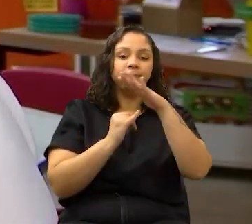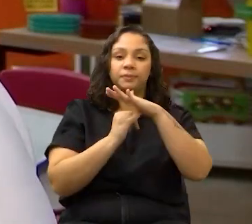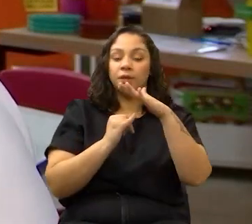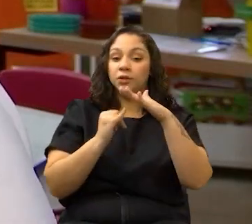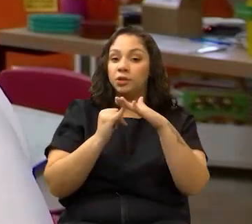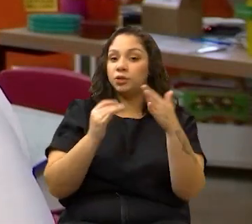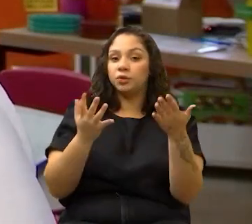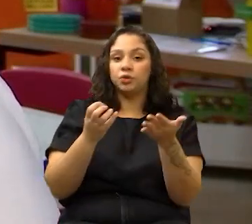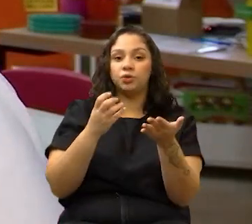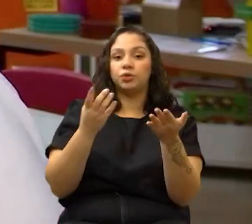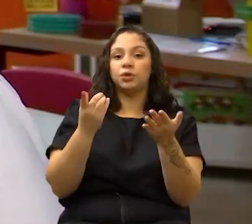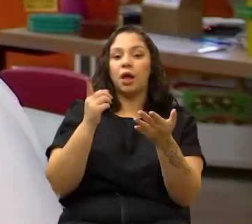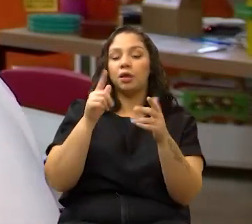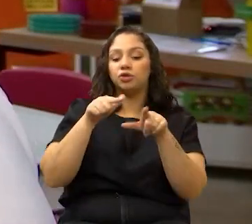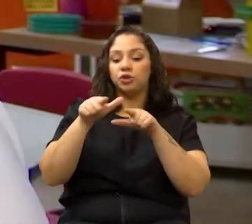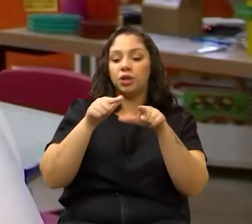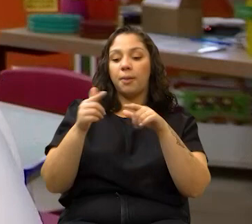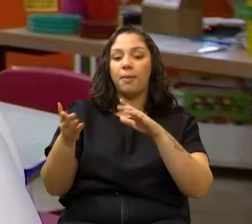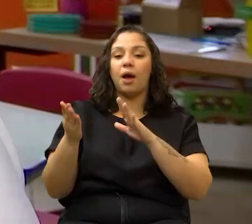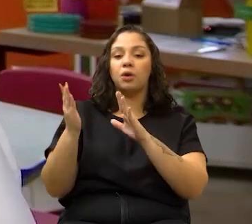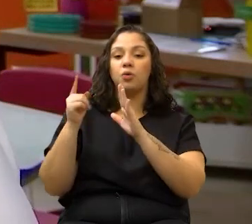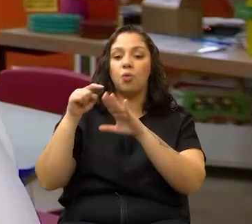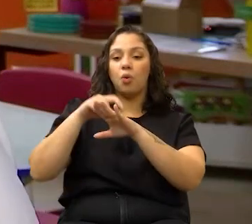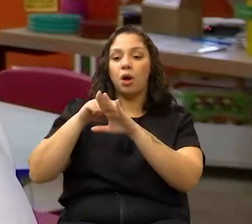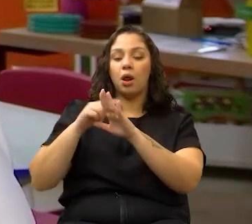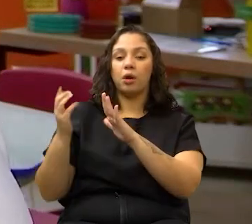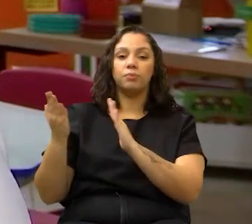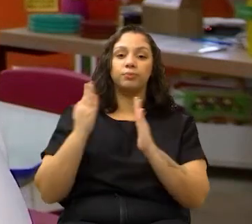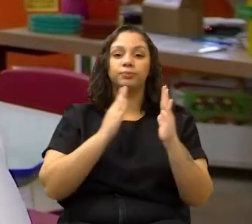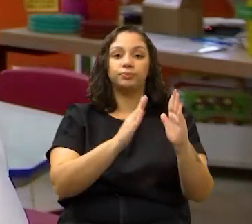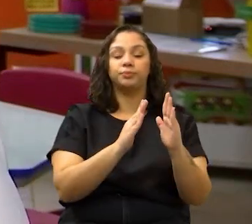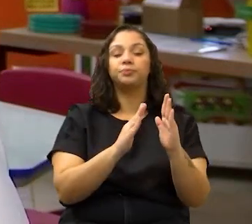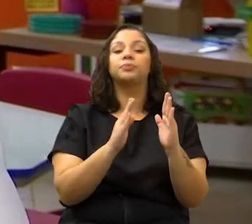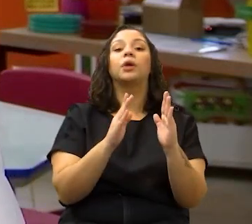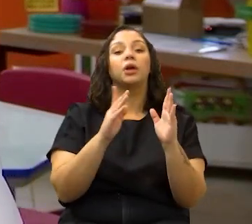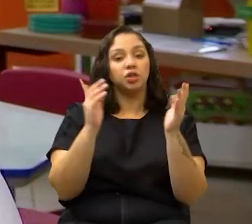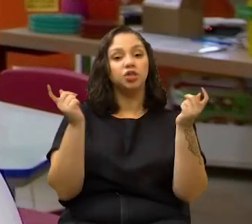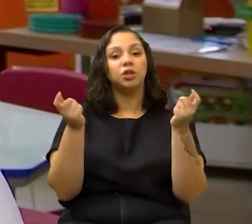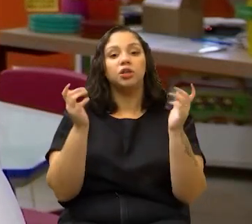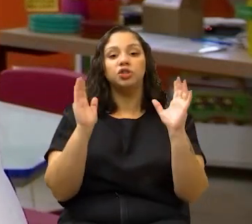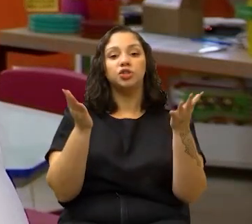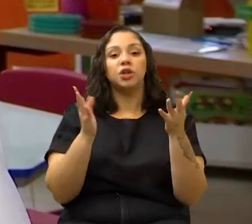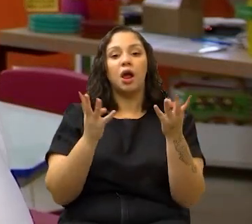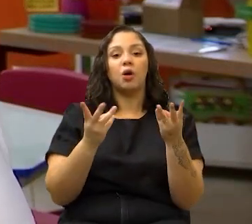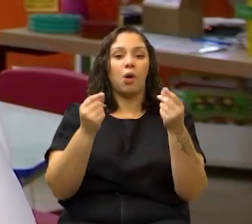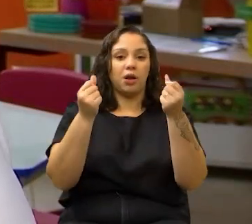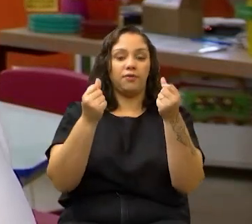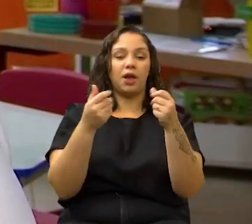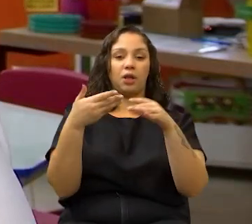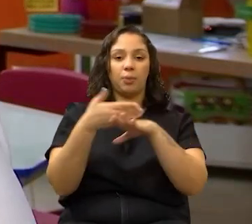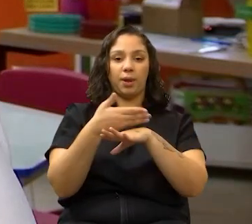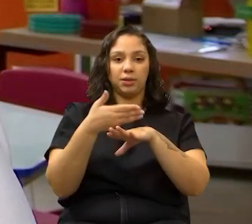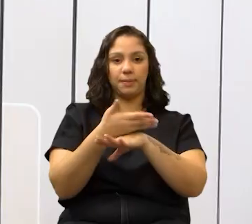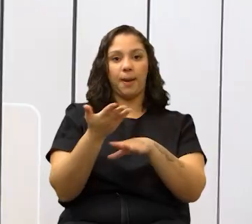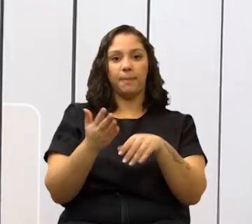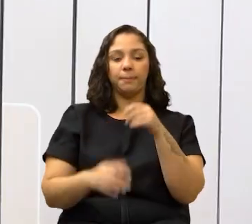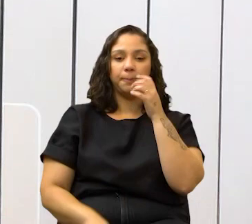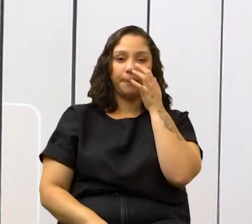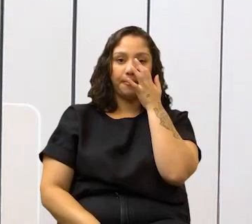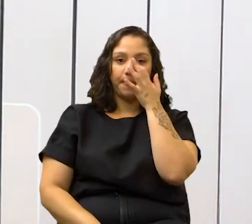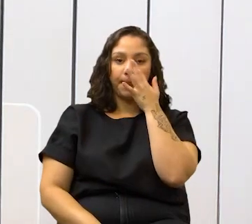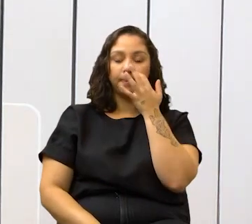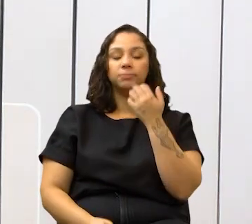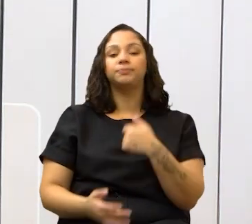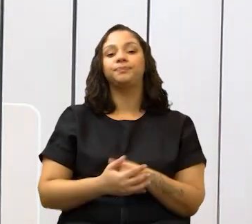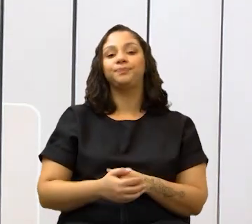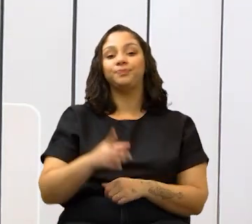instituição de contraturno, né, ou uma nave-mãe. Aí você já é qualificado para participar. O